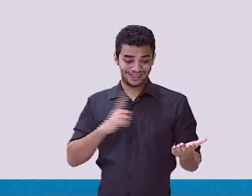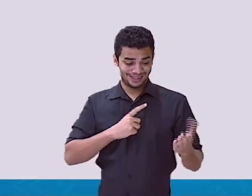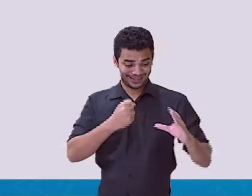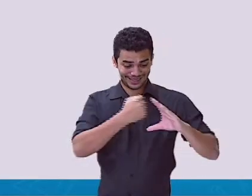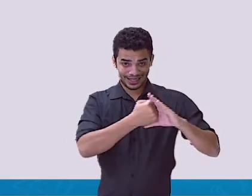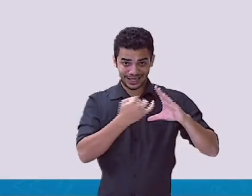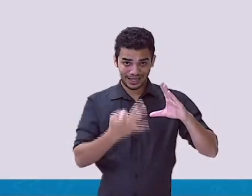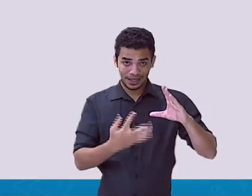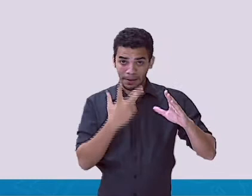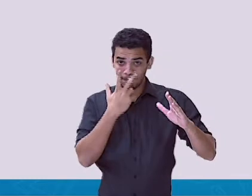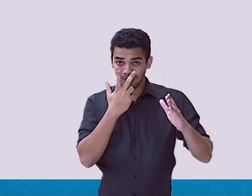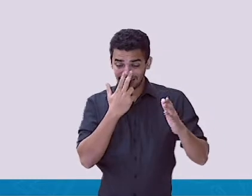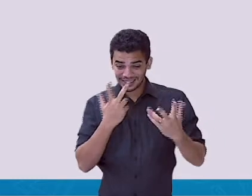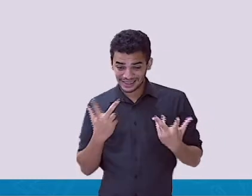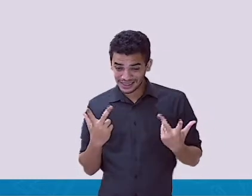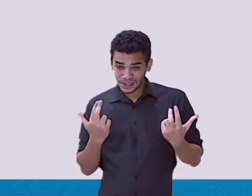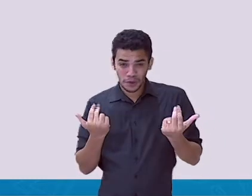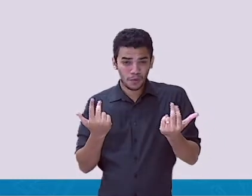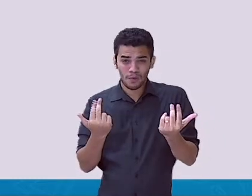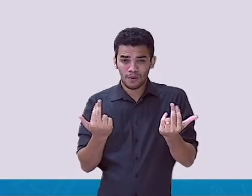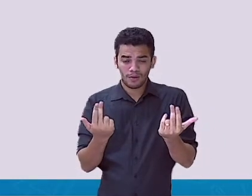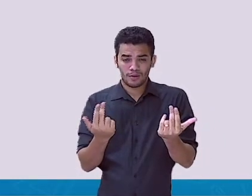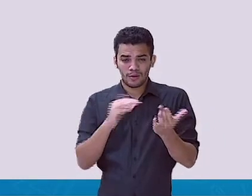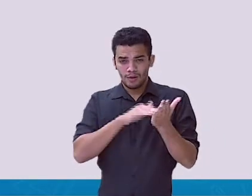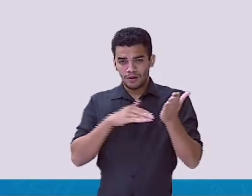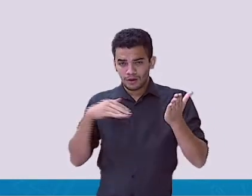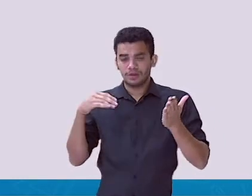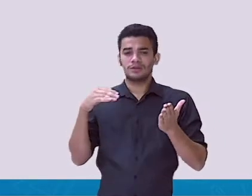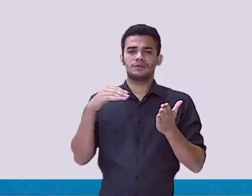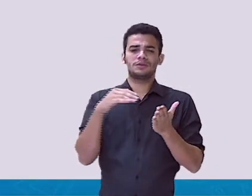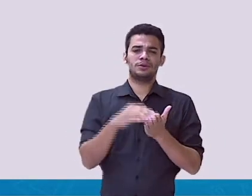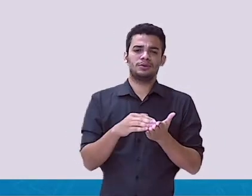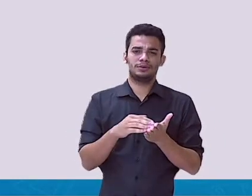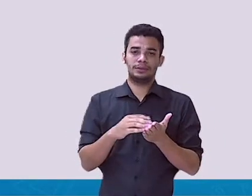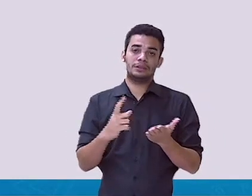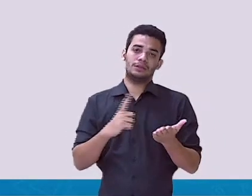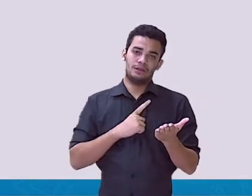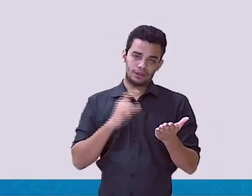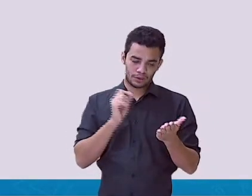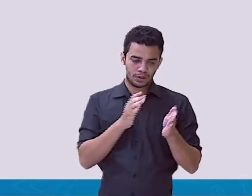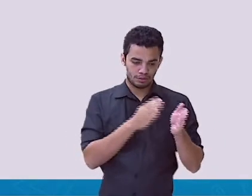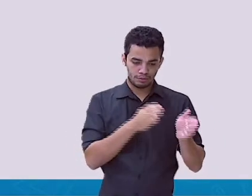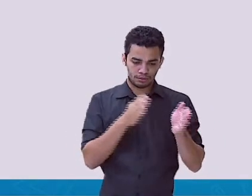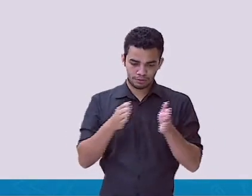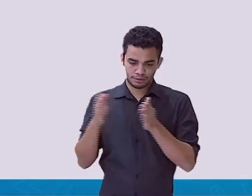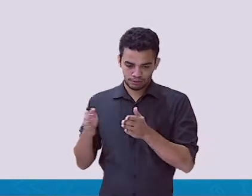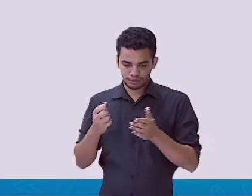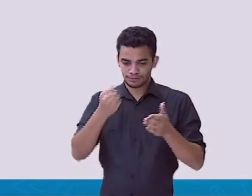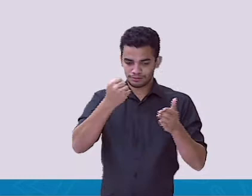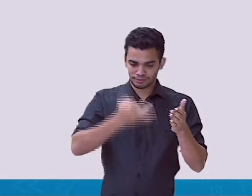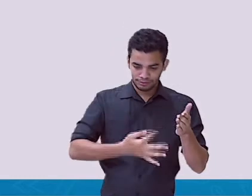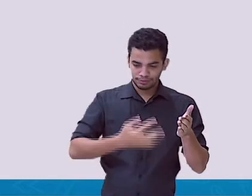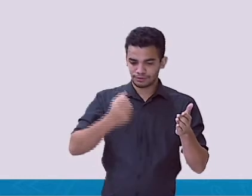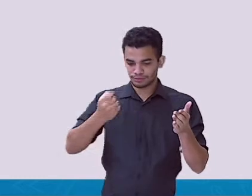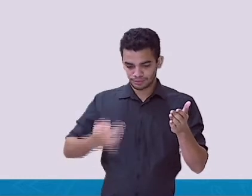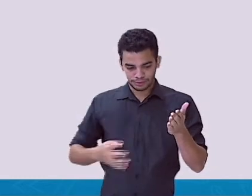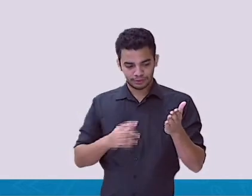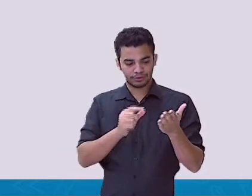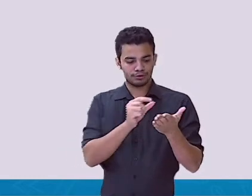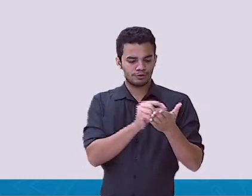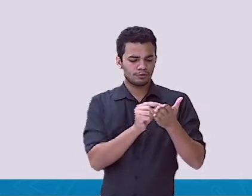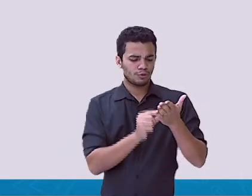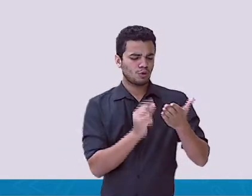características. São separados por segmentos, onde eu tenho o cefalotórax e o abdômen.